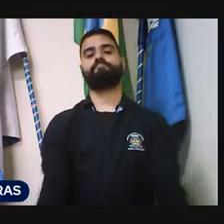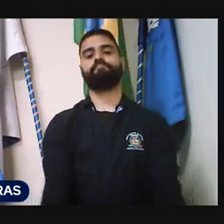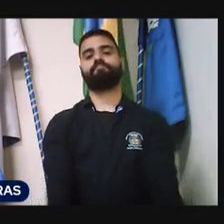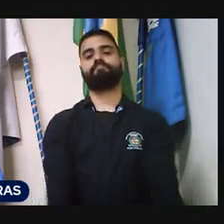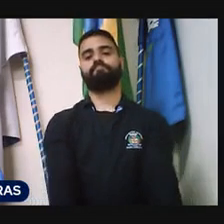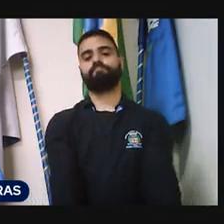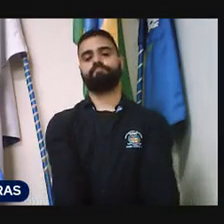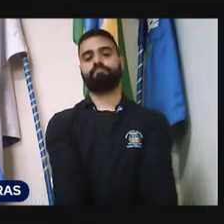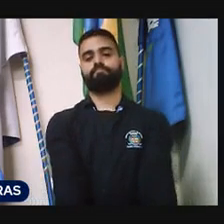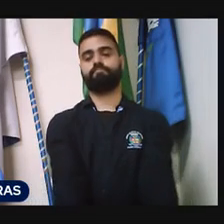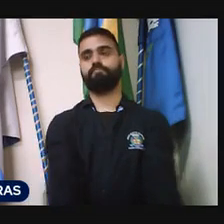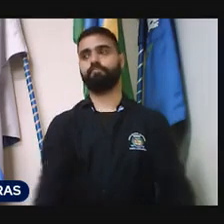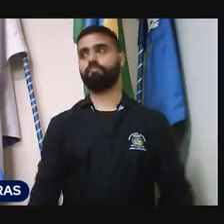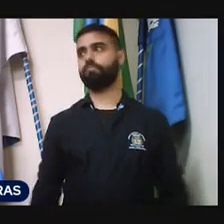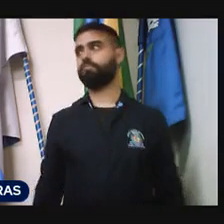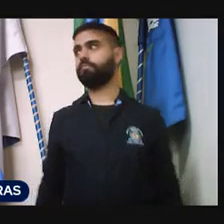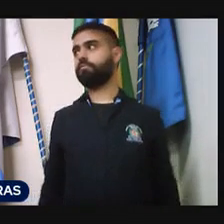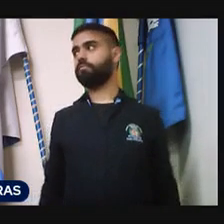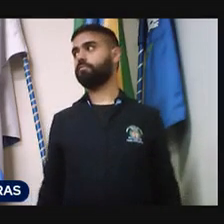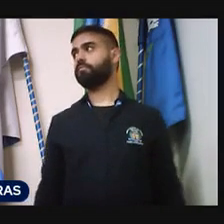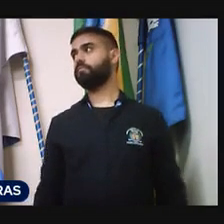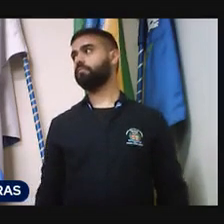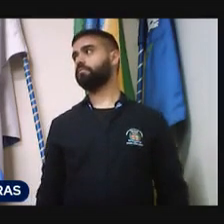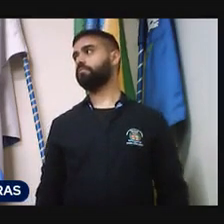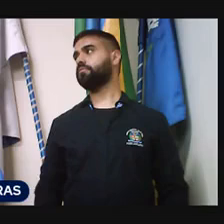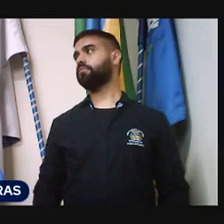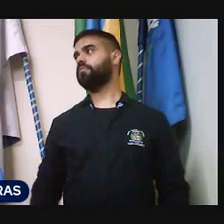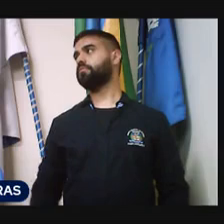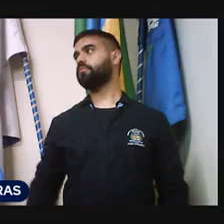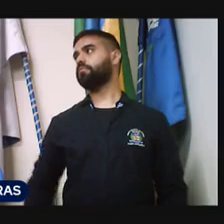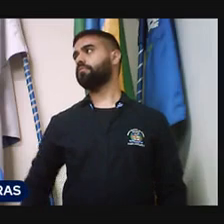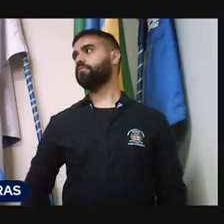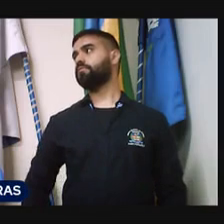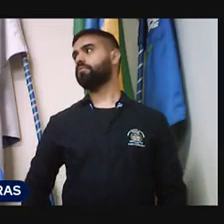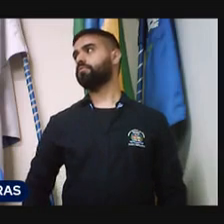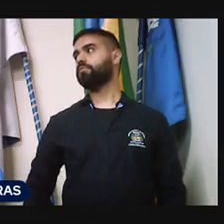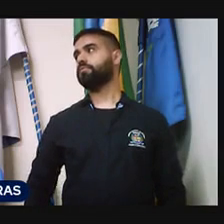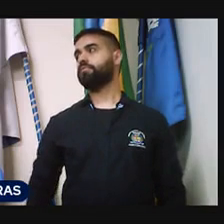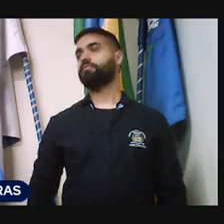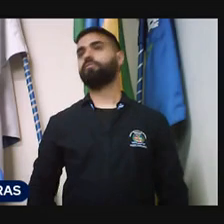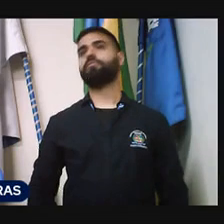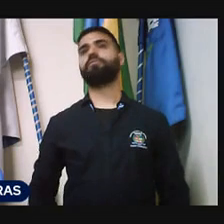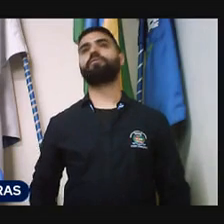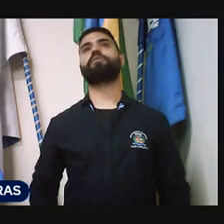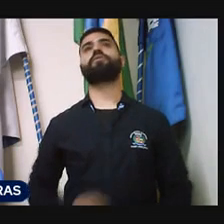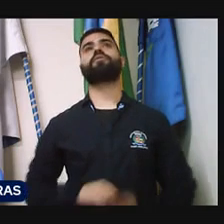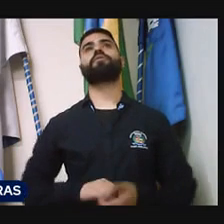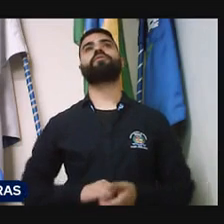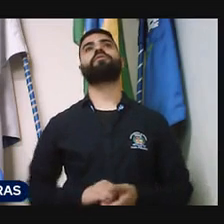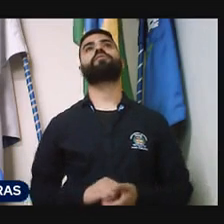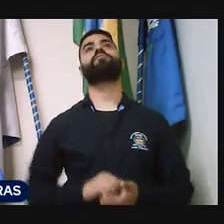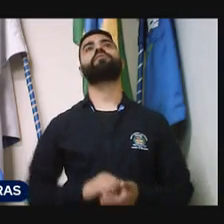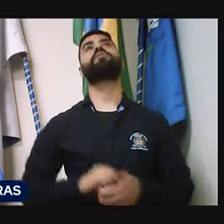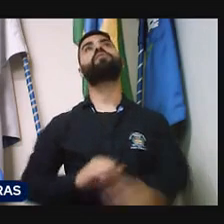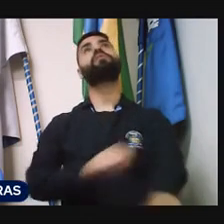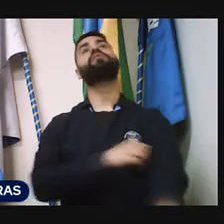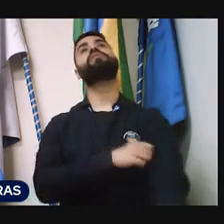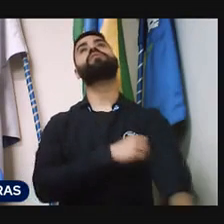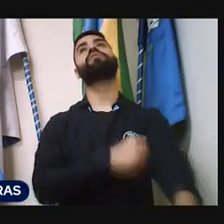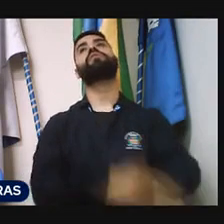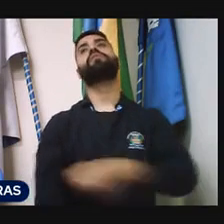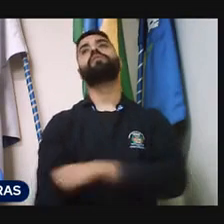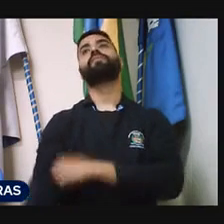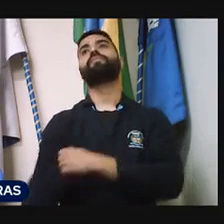eu gostaria até de fazer a convocação aqui do diretor Tiago José Entrei em contato com ele hoje a